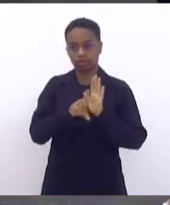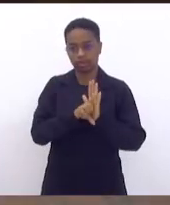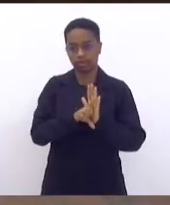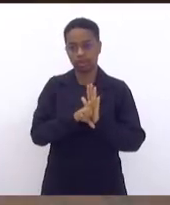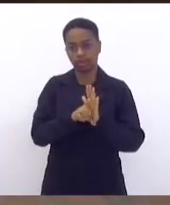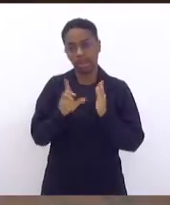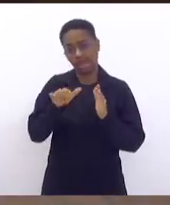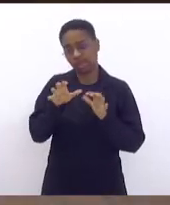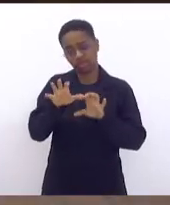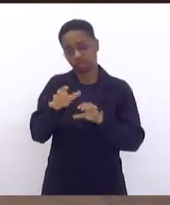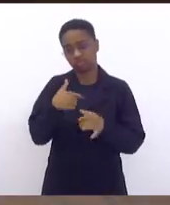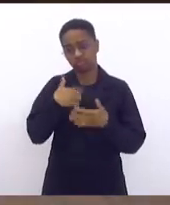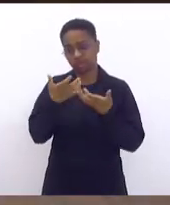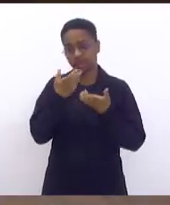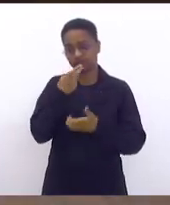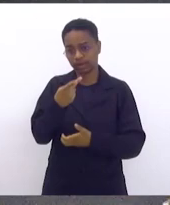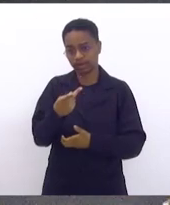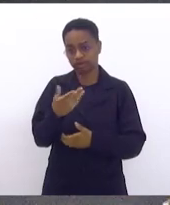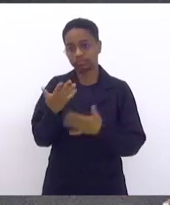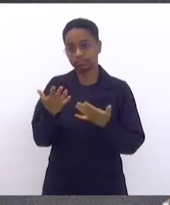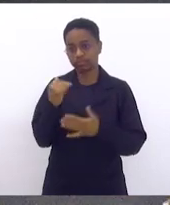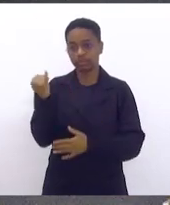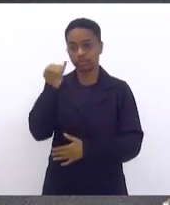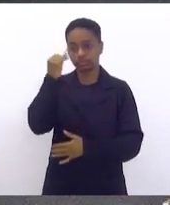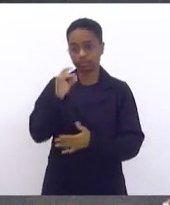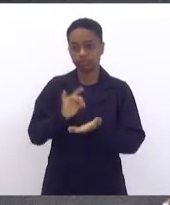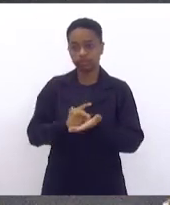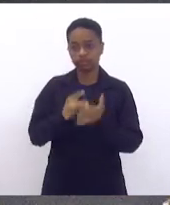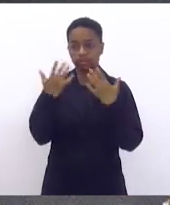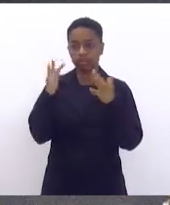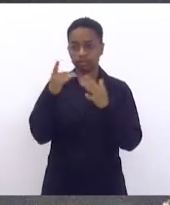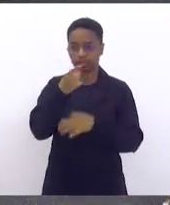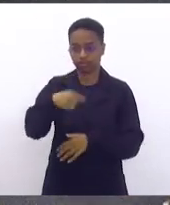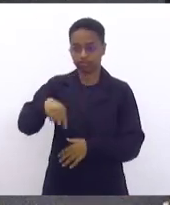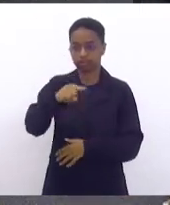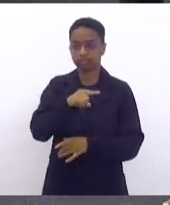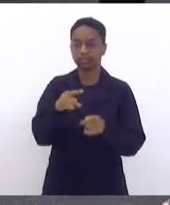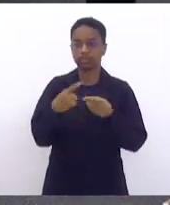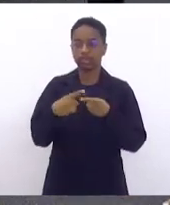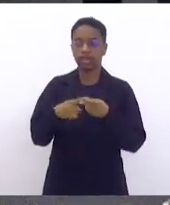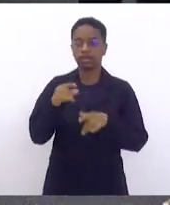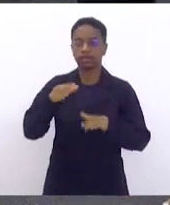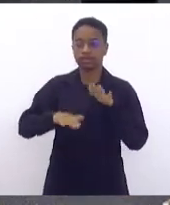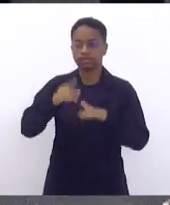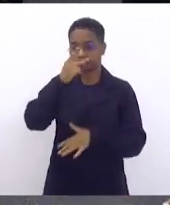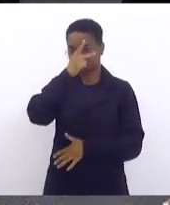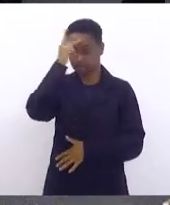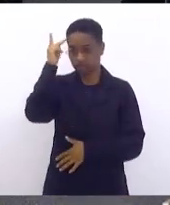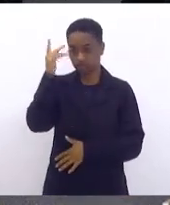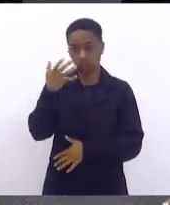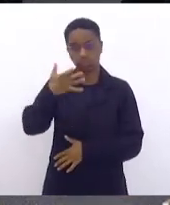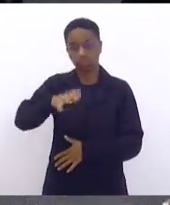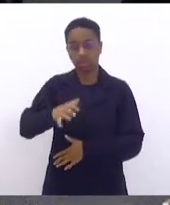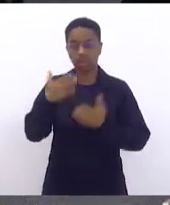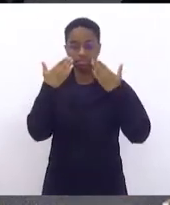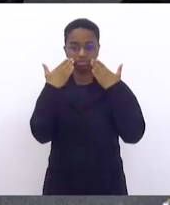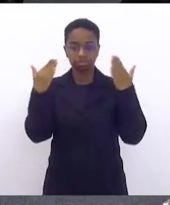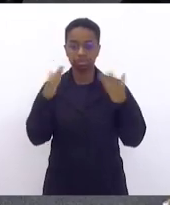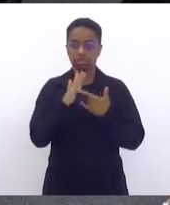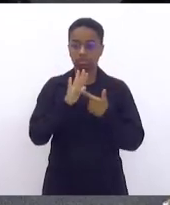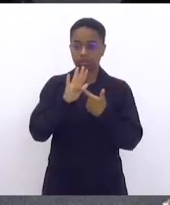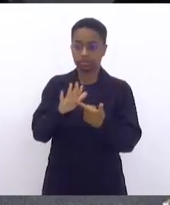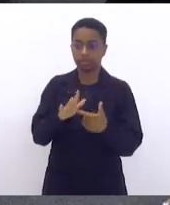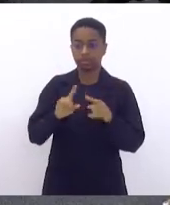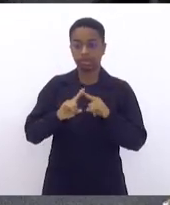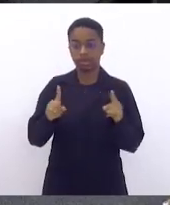Pacheco. Era isso que eu queria dizer. Muito importante, parabéns vocês. Muitas vezes as pessoas acabam não querendo se expor e